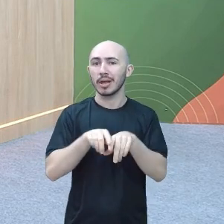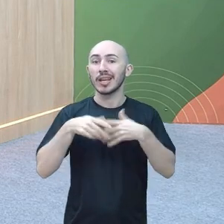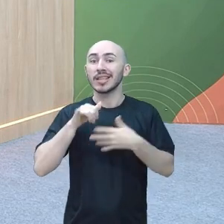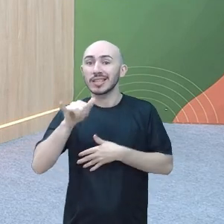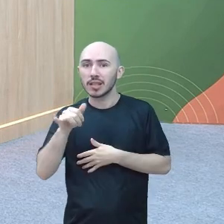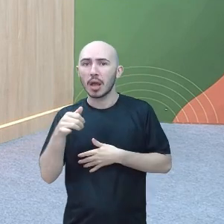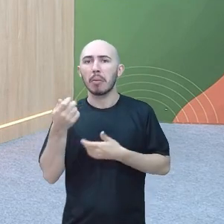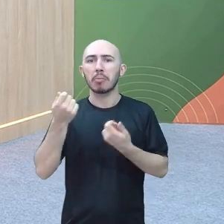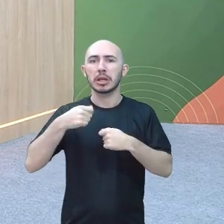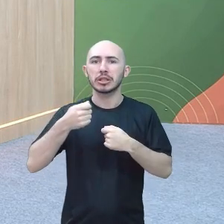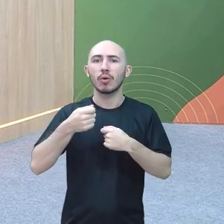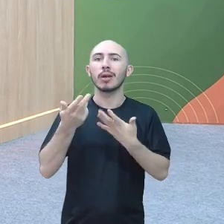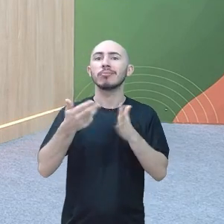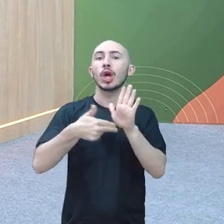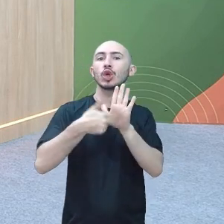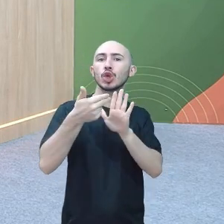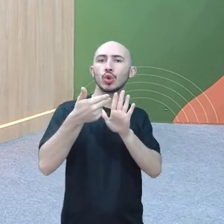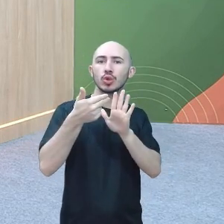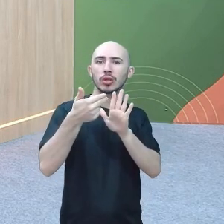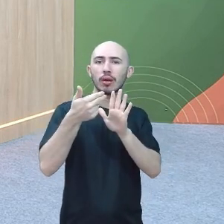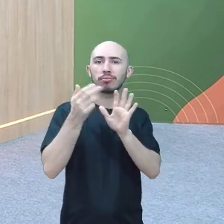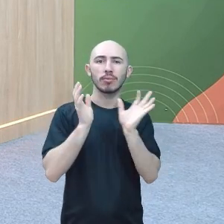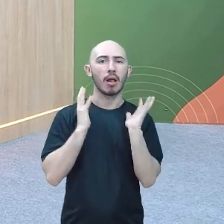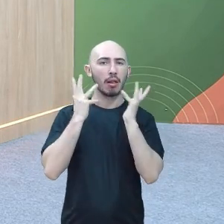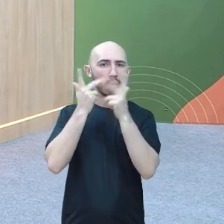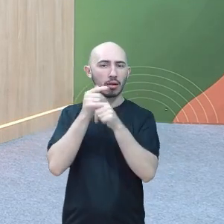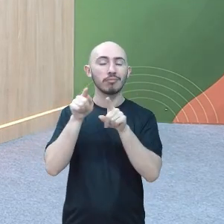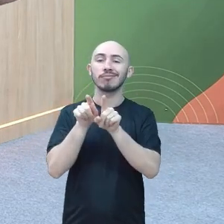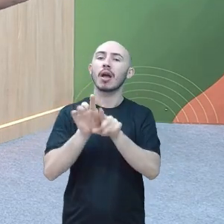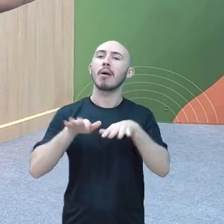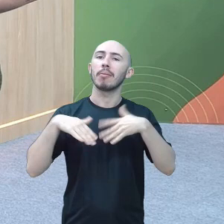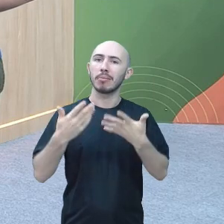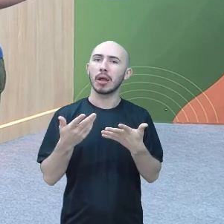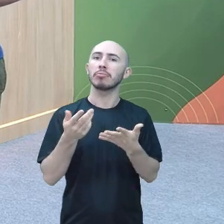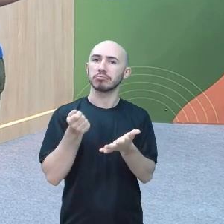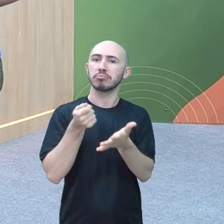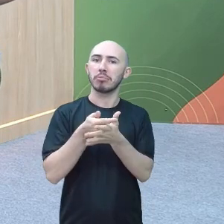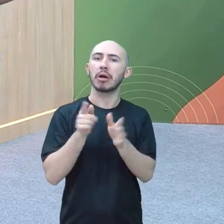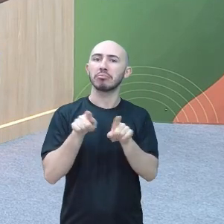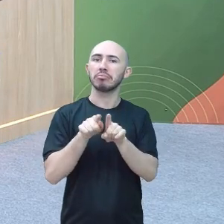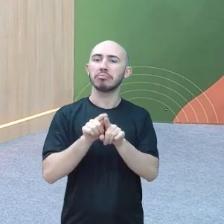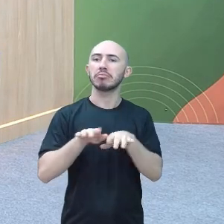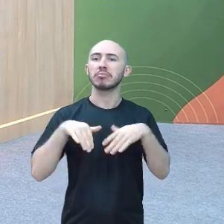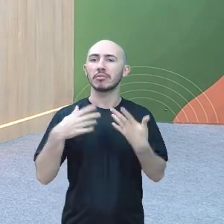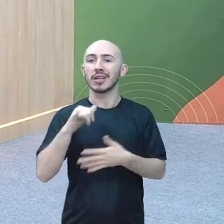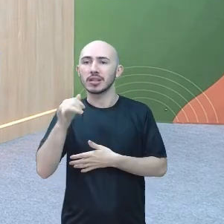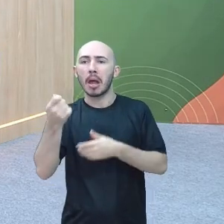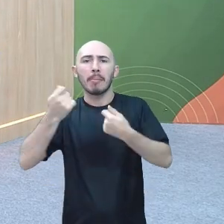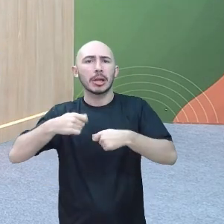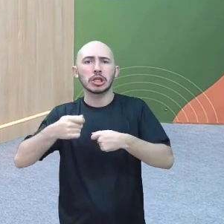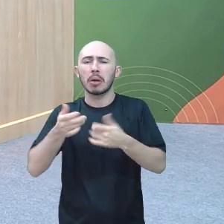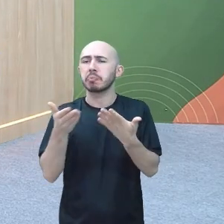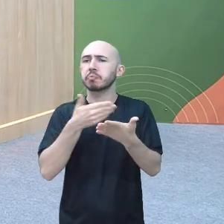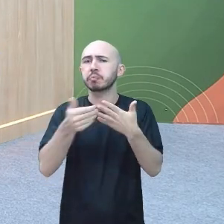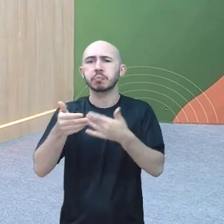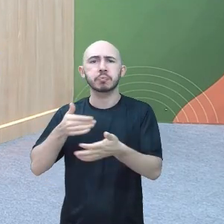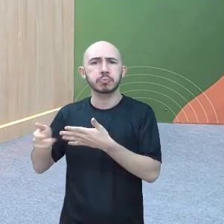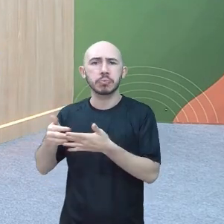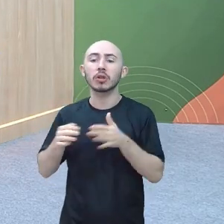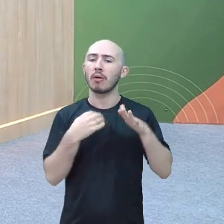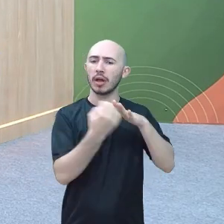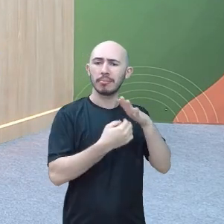né, para os seus integrantes. E aí eles, se você precisar de qualquer coisa, eles